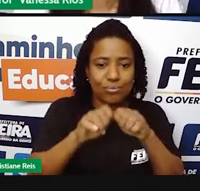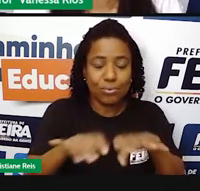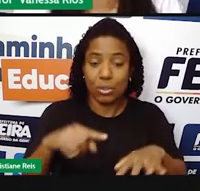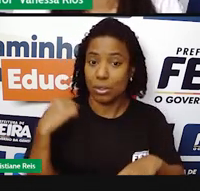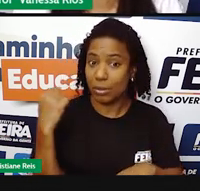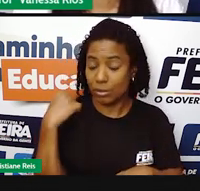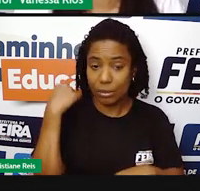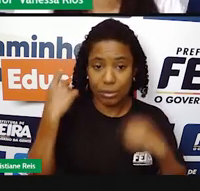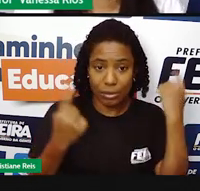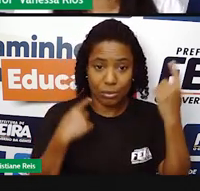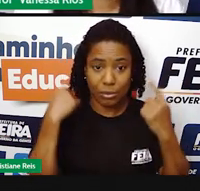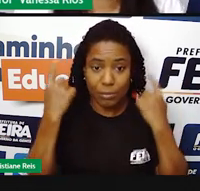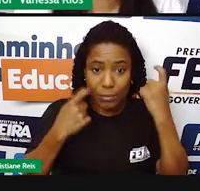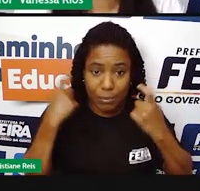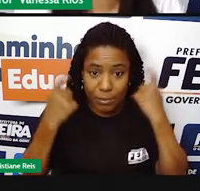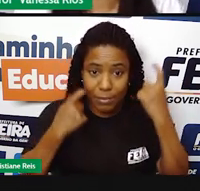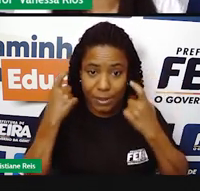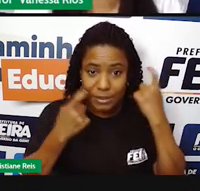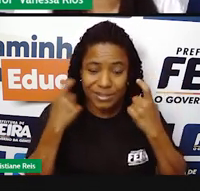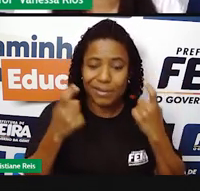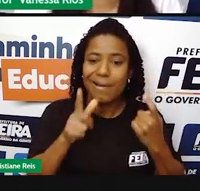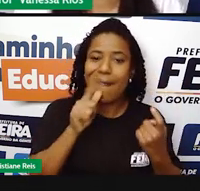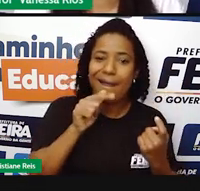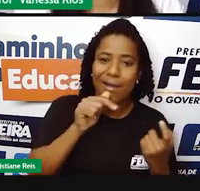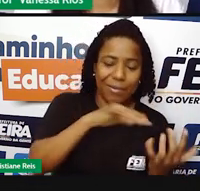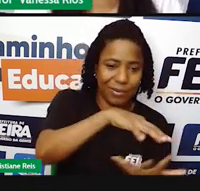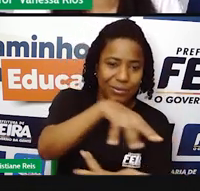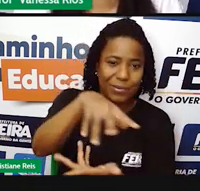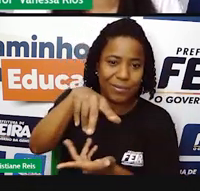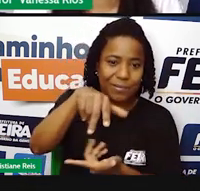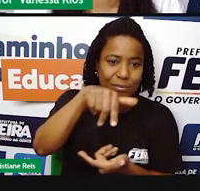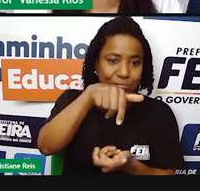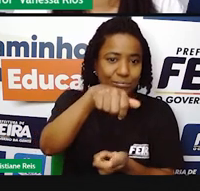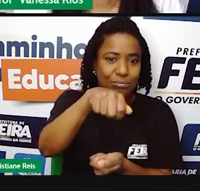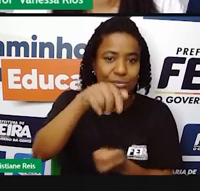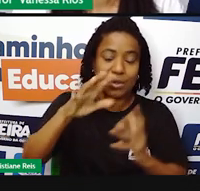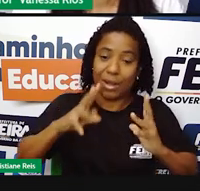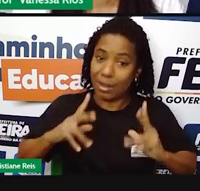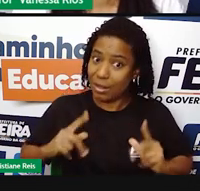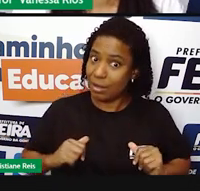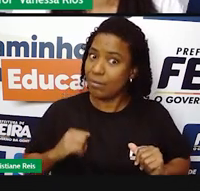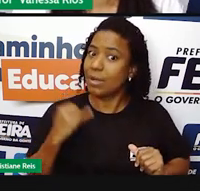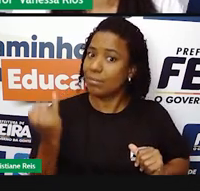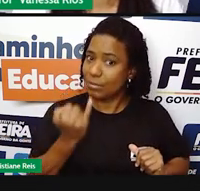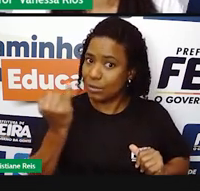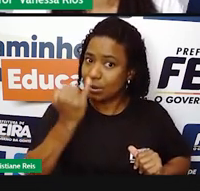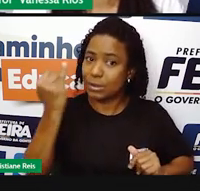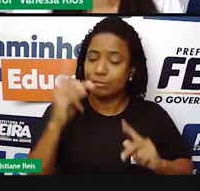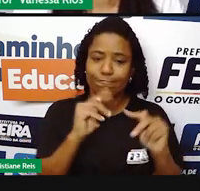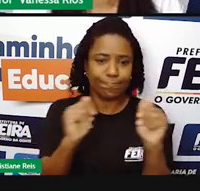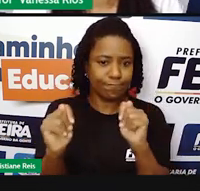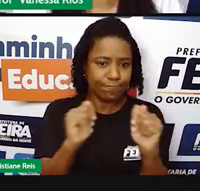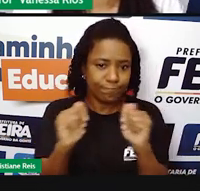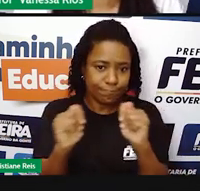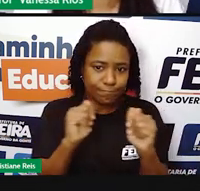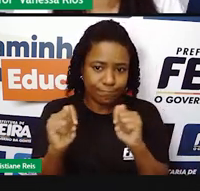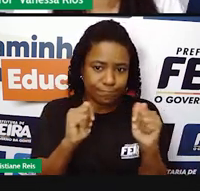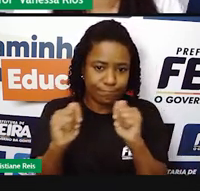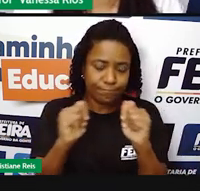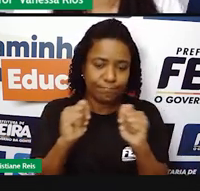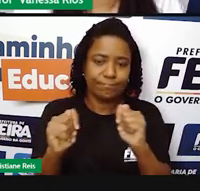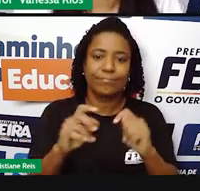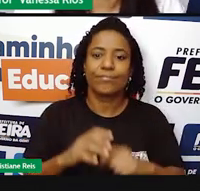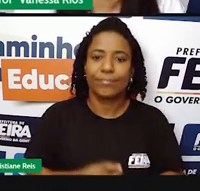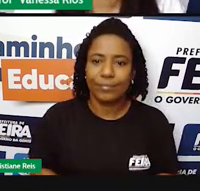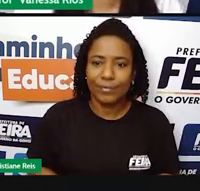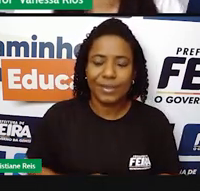né, com a quantidade de água no mundo e com o uso que a gente tem que fazer dela. Na reportagem também aparecem elementos,